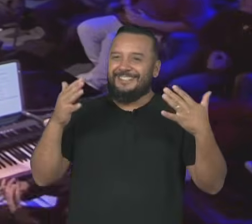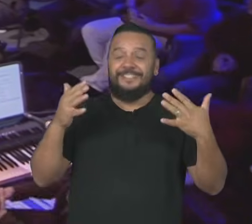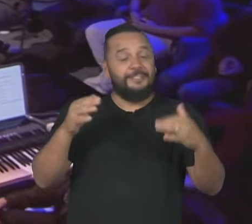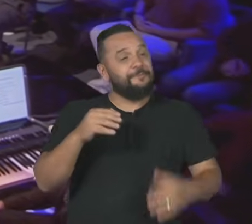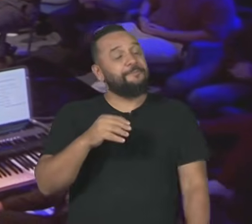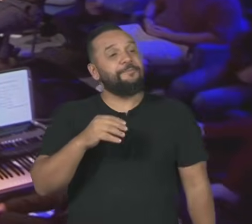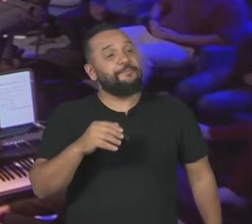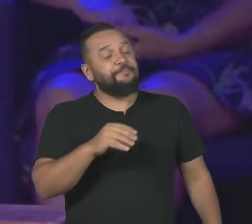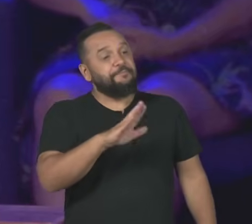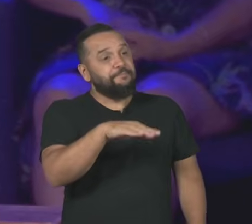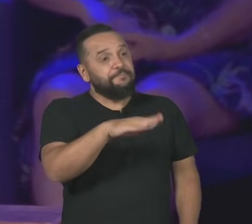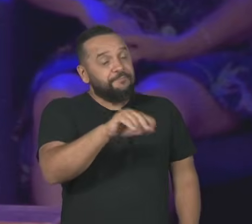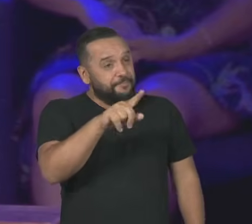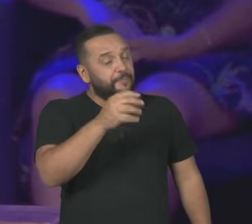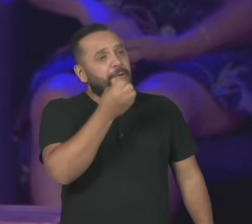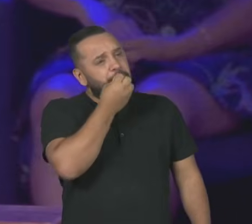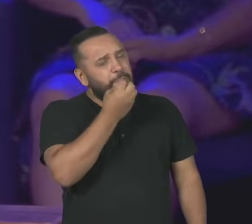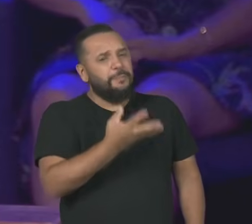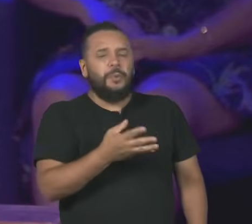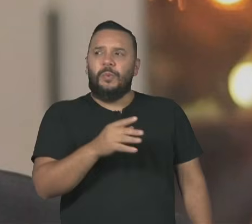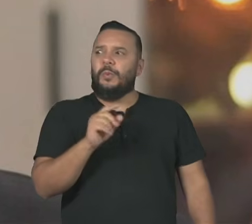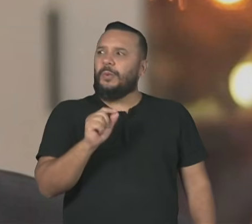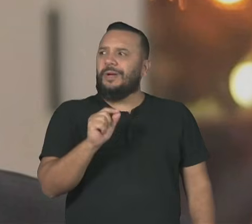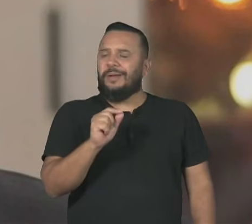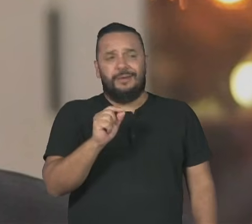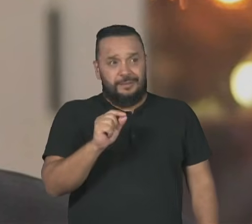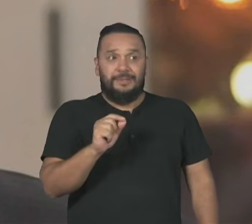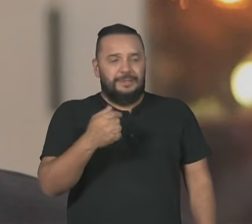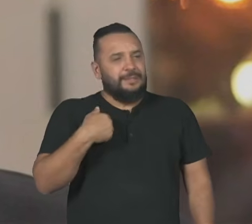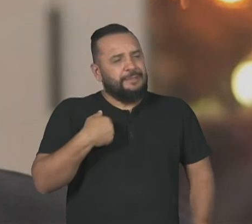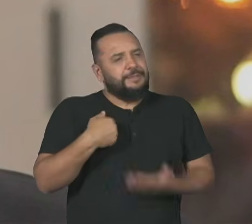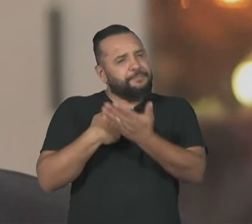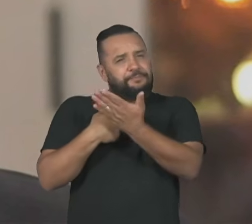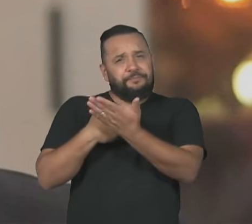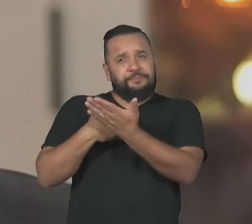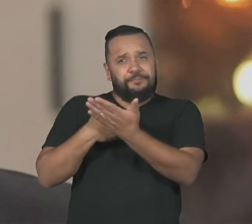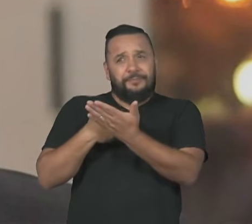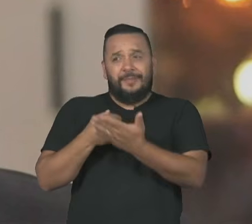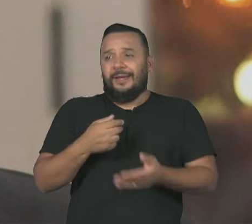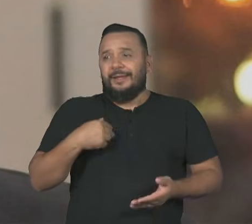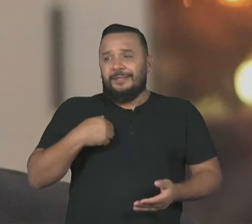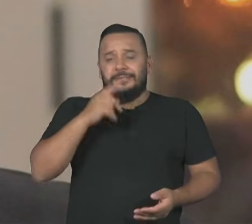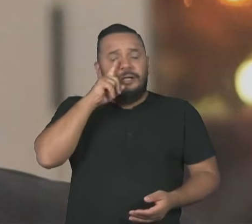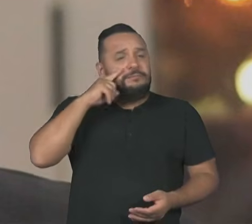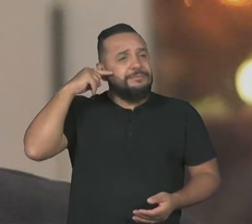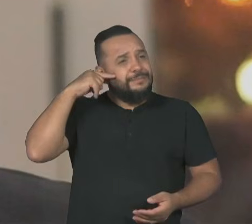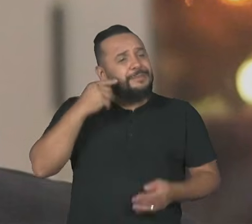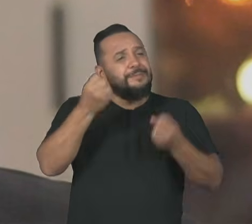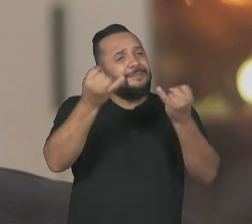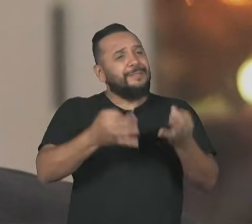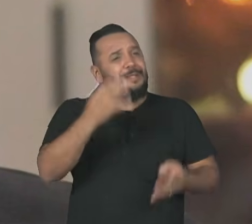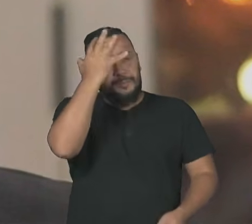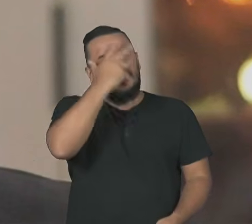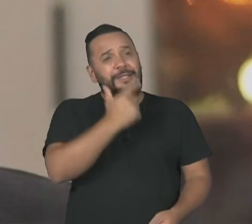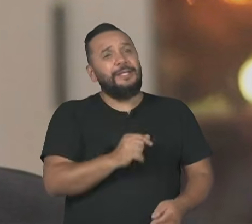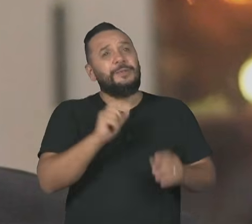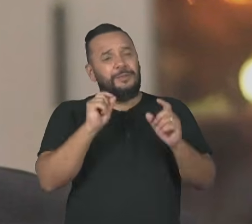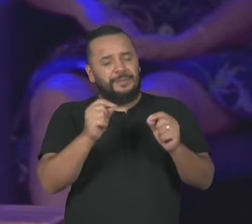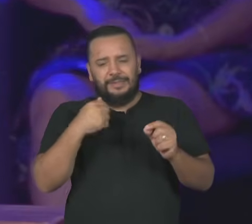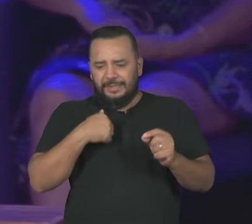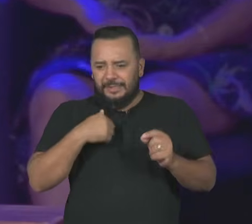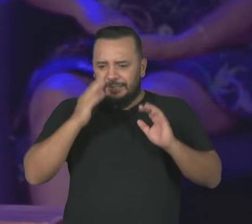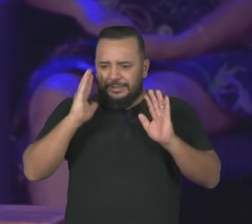Ana Lúcia, é tão bom a Fernanda Montenegro fala uma coisa que eu acho muito bonita, que ela diz que encontrar